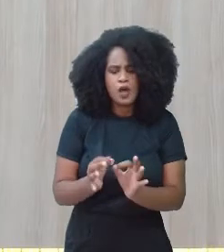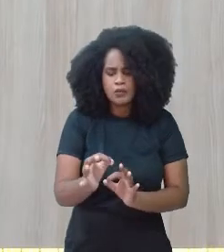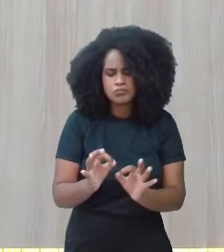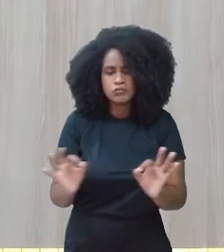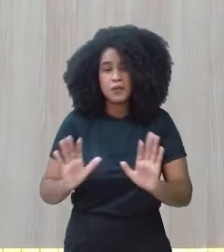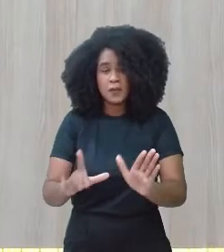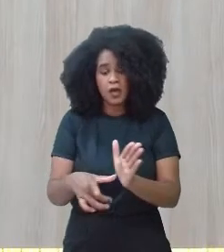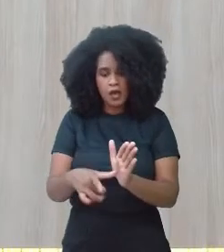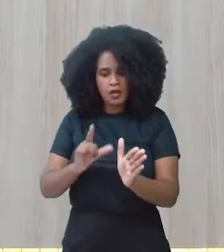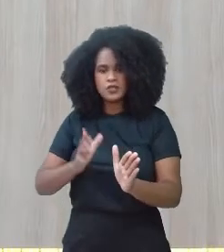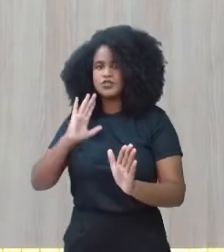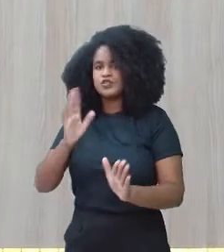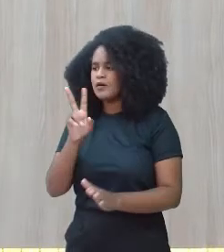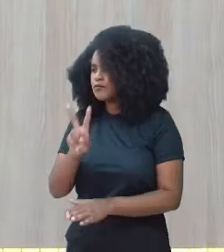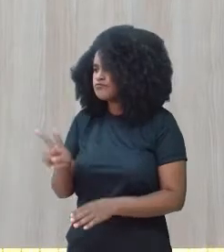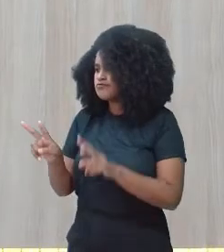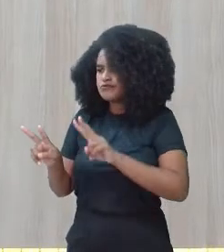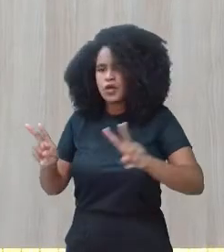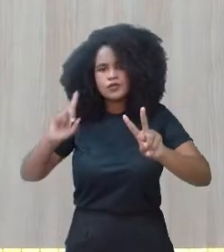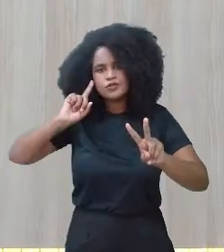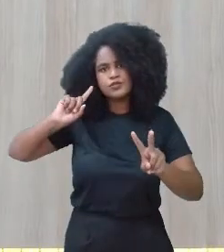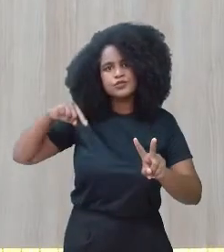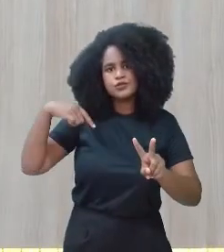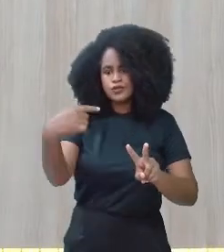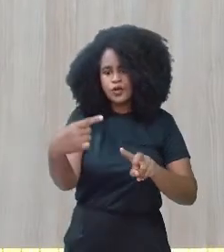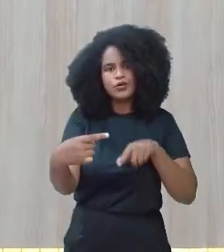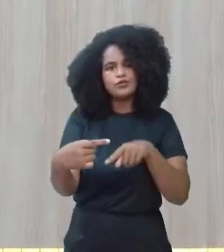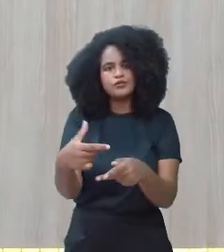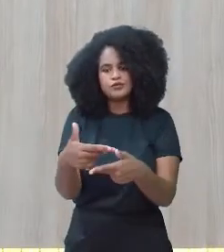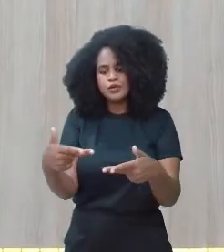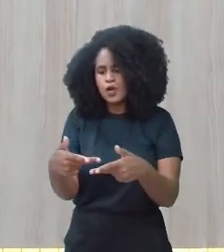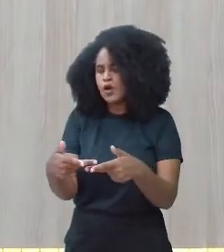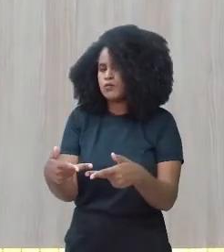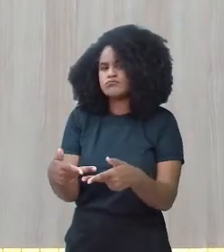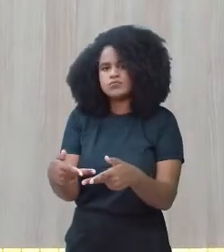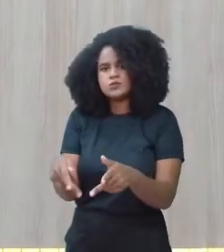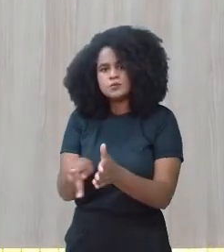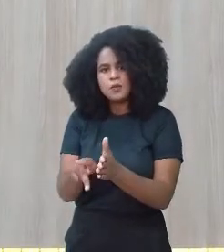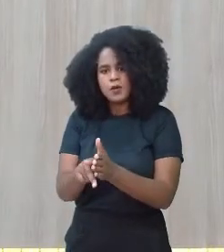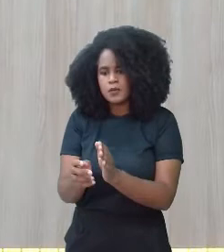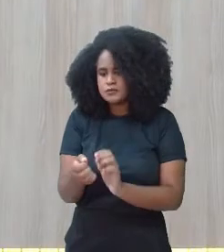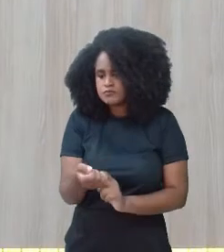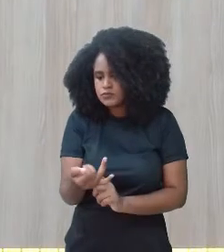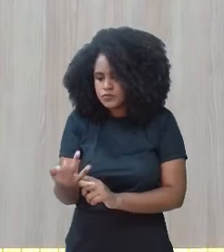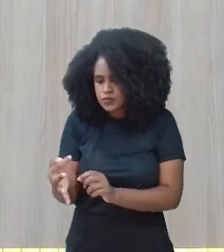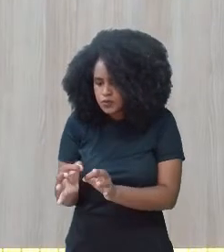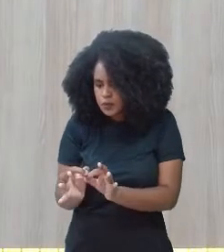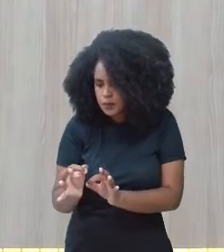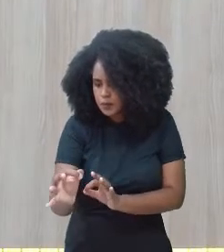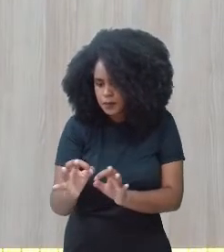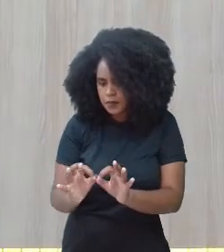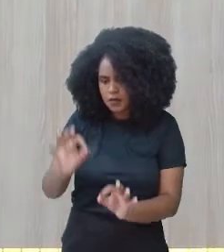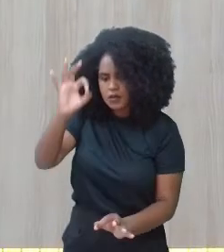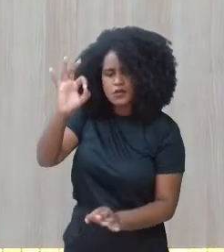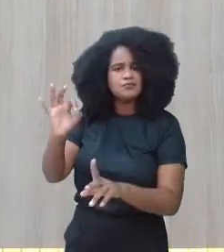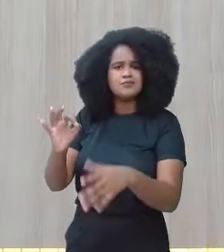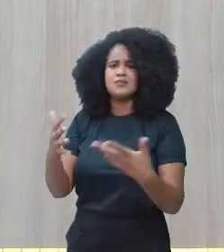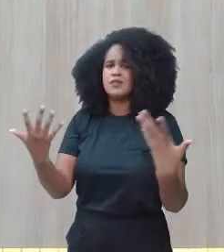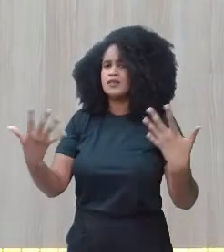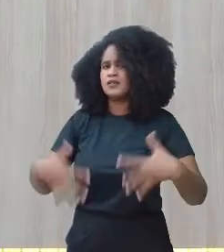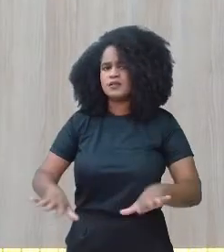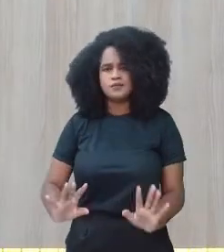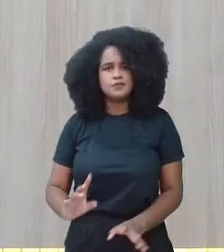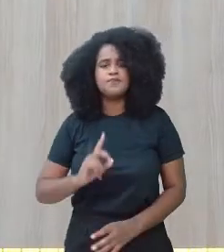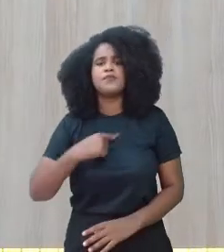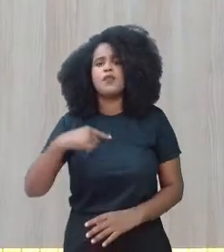né? Trabalhar com essa necessidade de fazer algumas medições é uma coisa que a gente faz quase que naturalmente. A gente